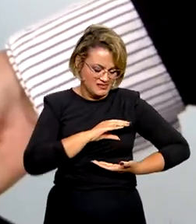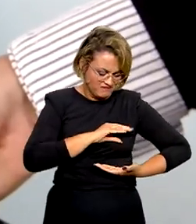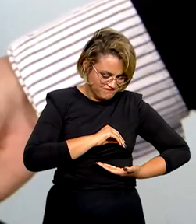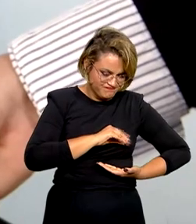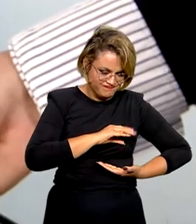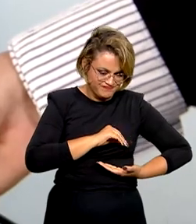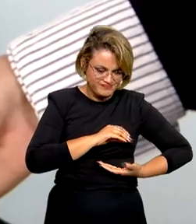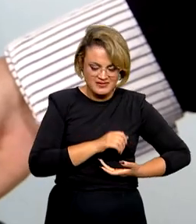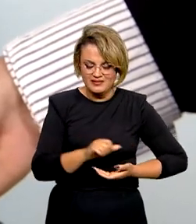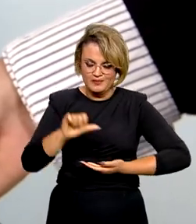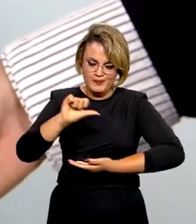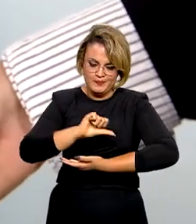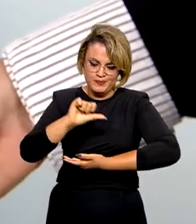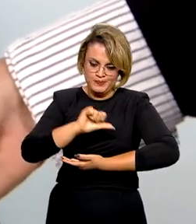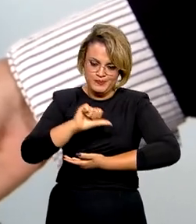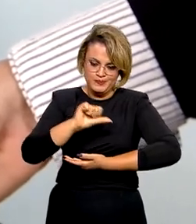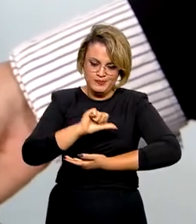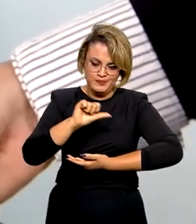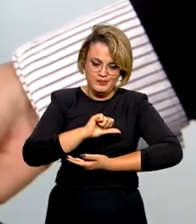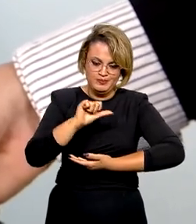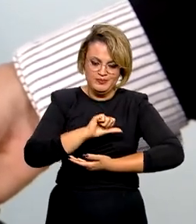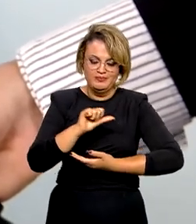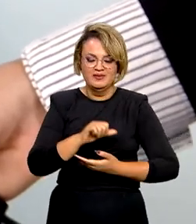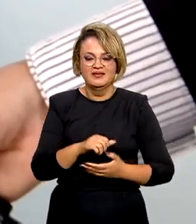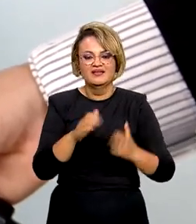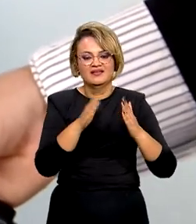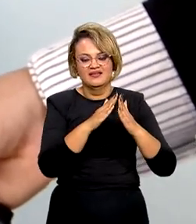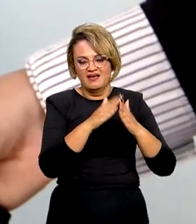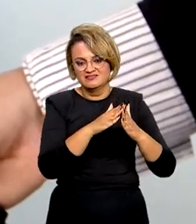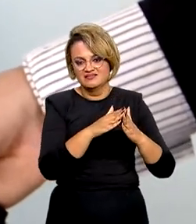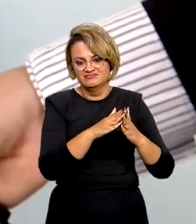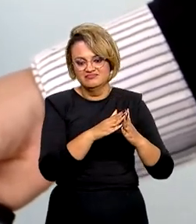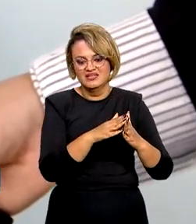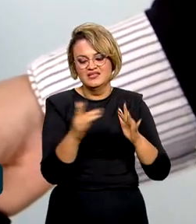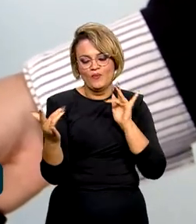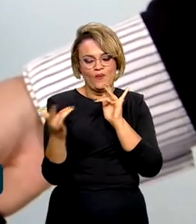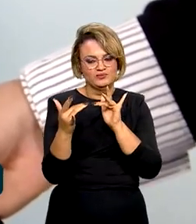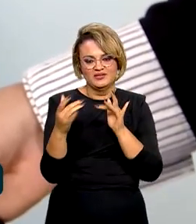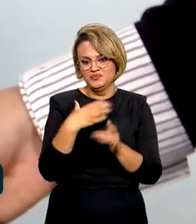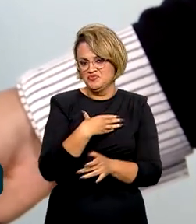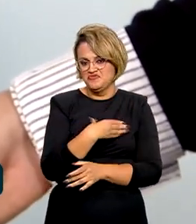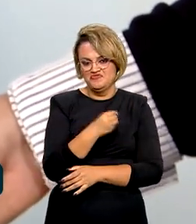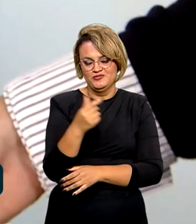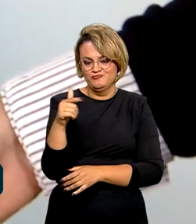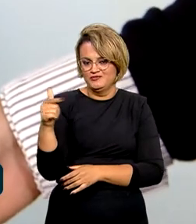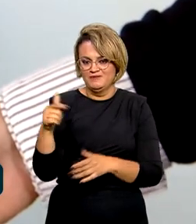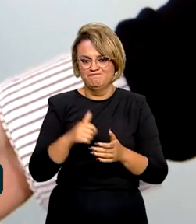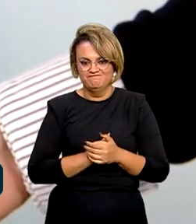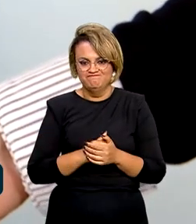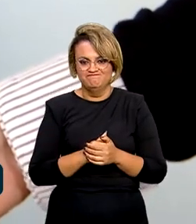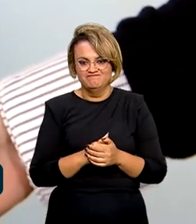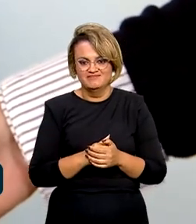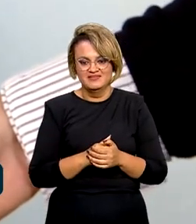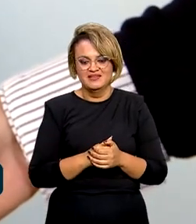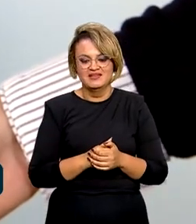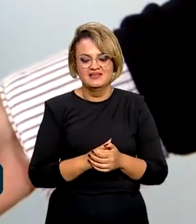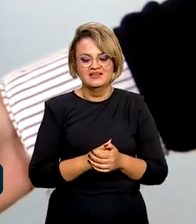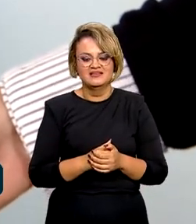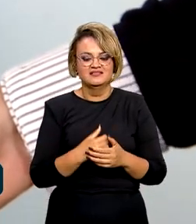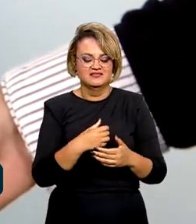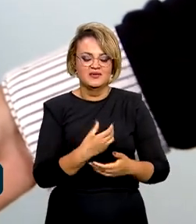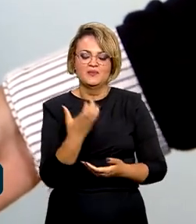está cá no hospital e eu estou em casa, não temos um contato físico, então eu tenho que vir